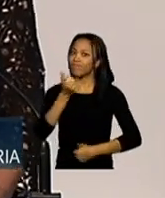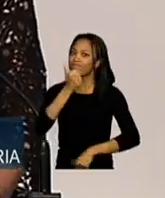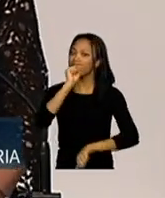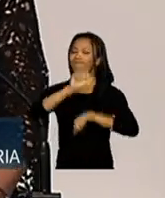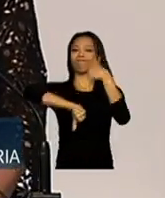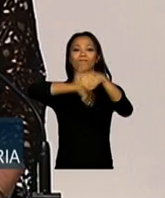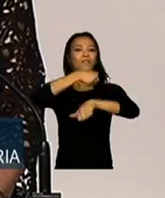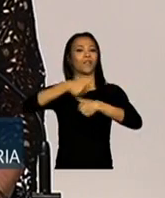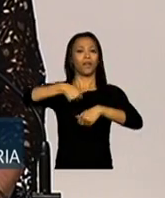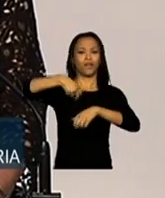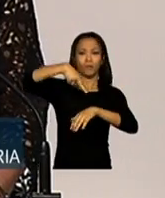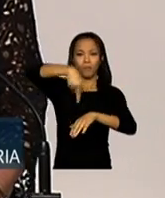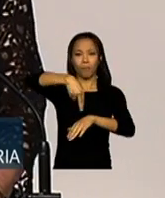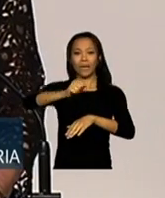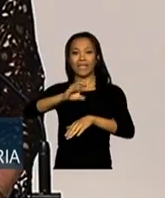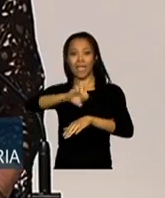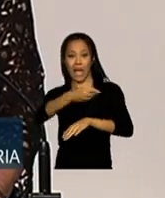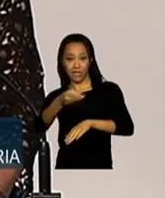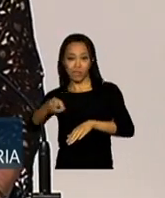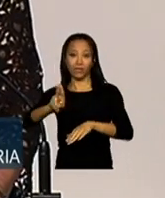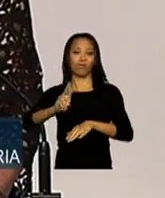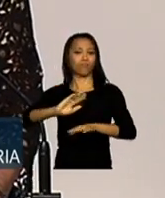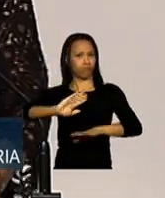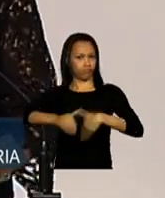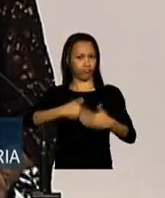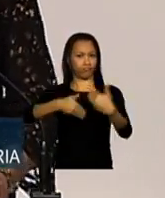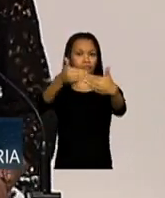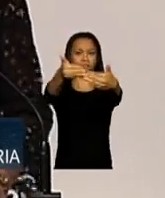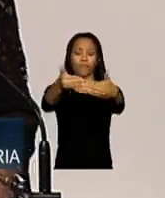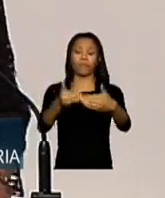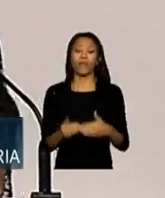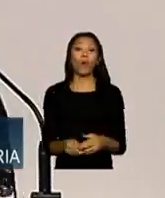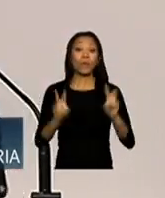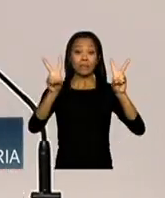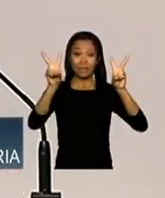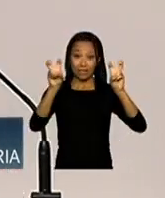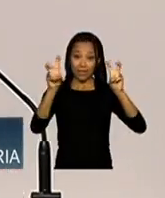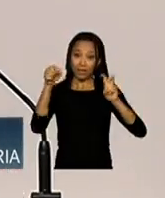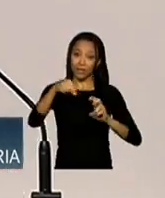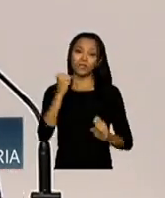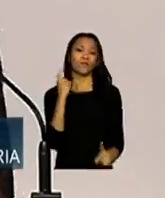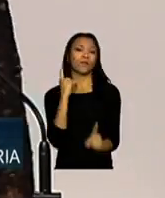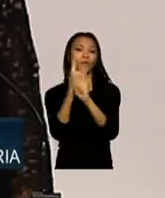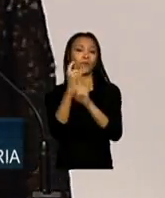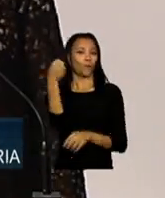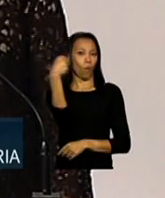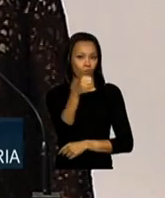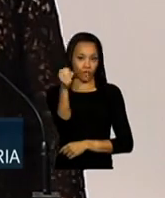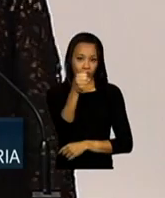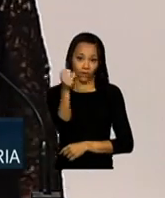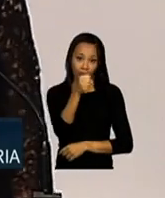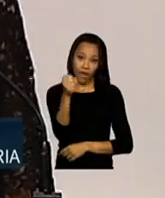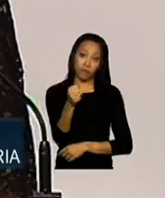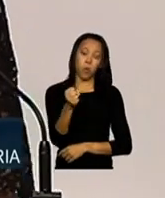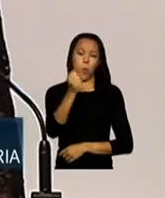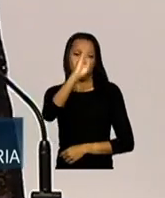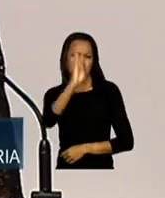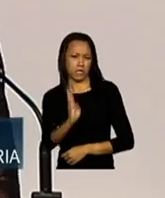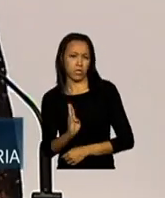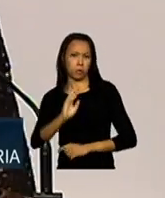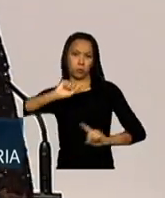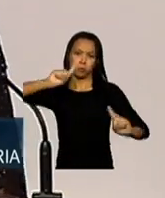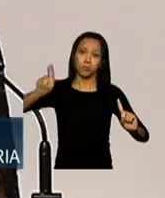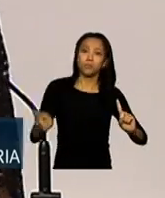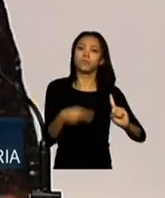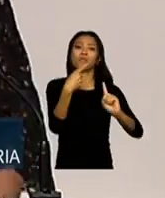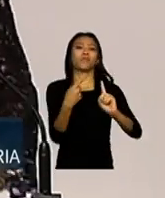em uma nação desenvolvida. O tema deste 8º encontro, o Brasil e os desafios da economia